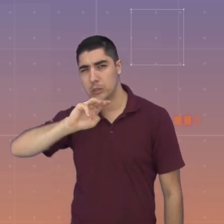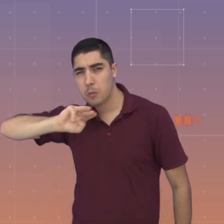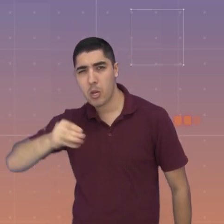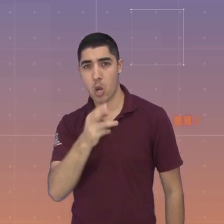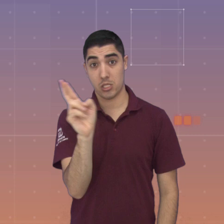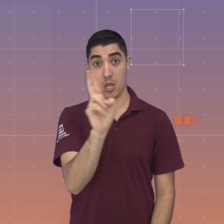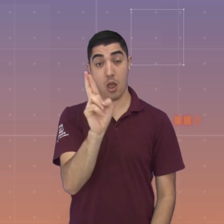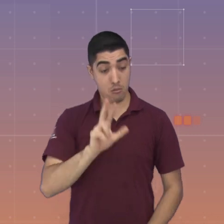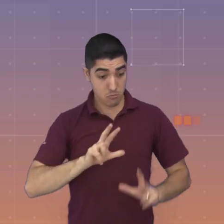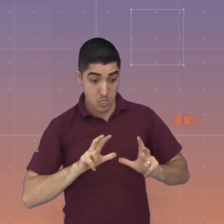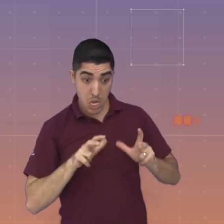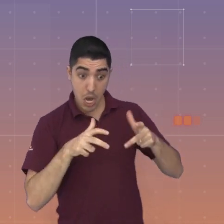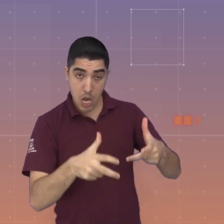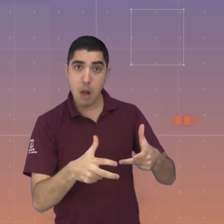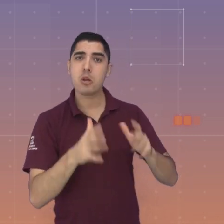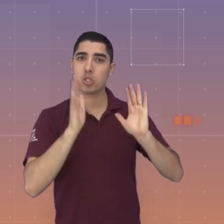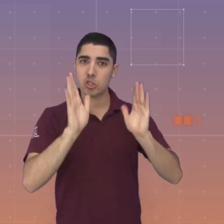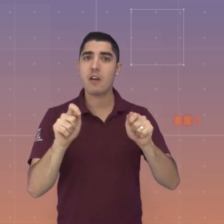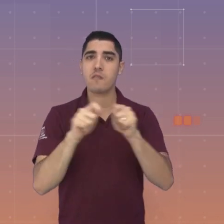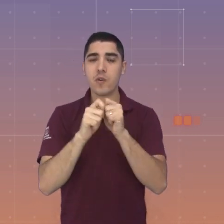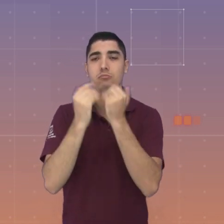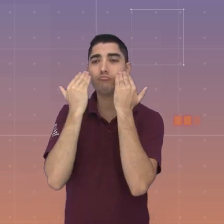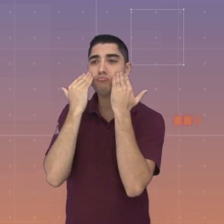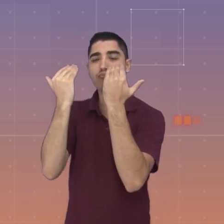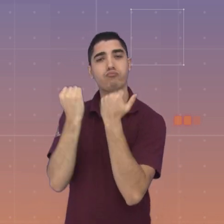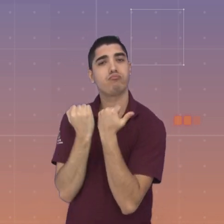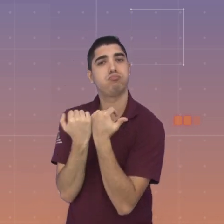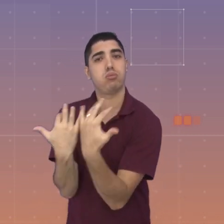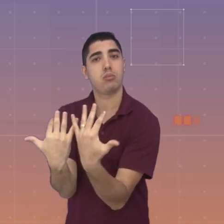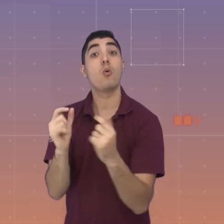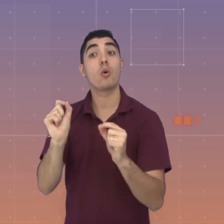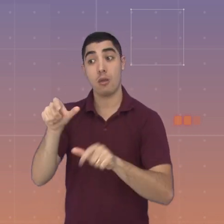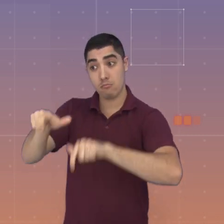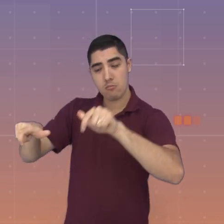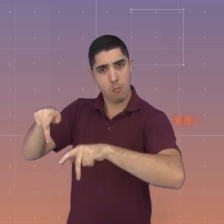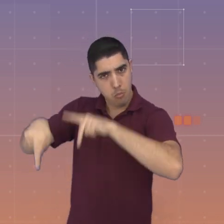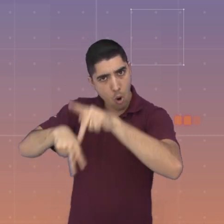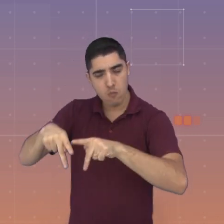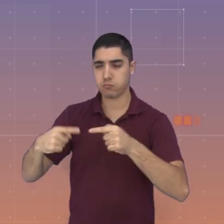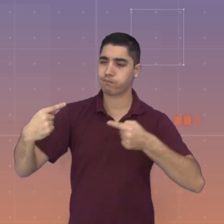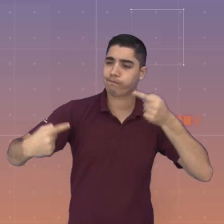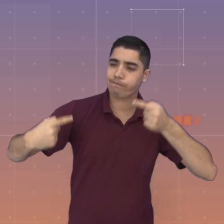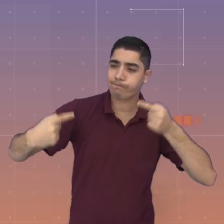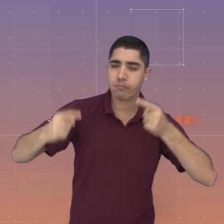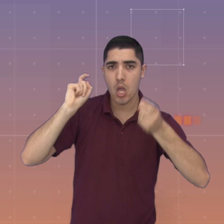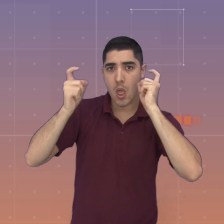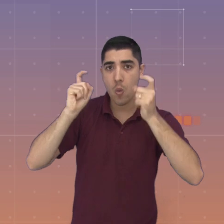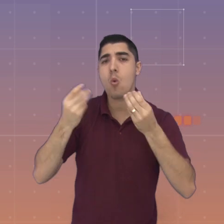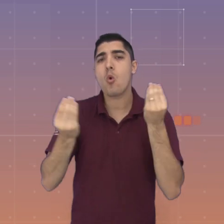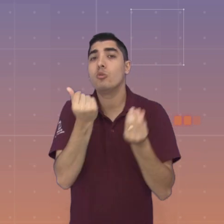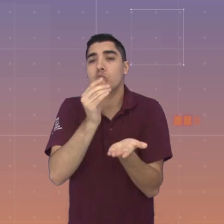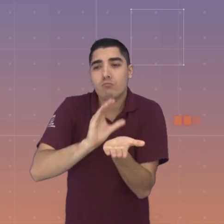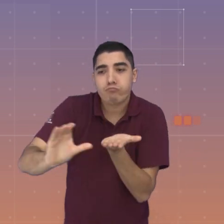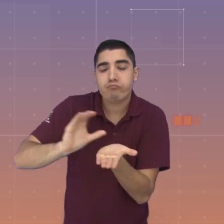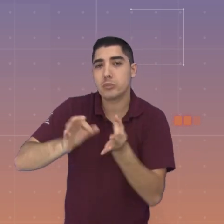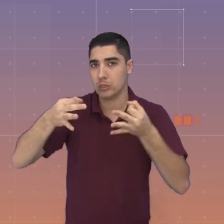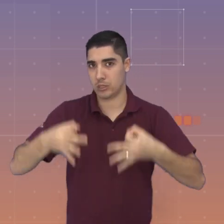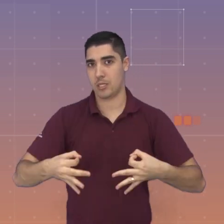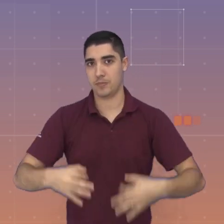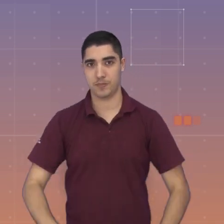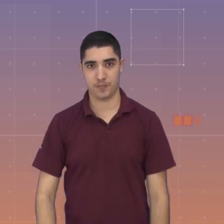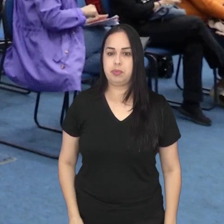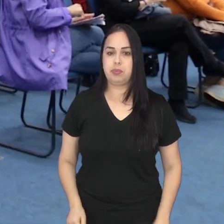para diversos projetos e a Câmara foi palco de uma audiência pública para debater com a população a melhor forma de destinar